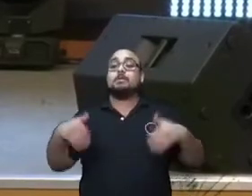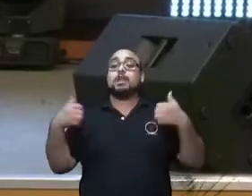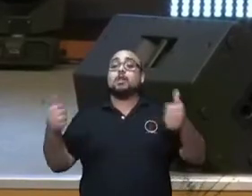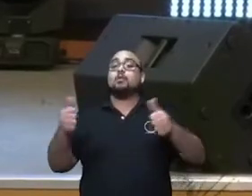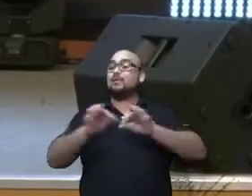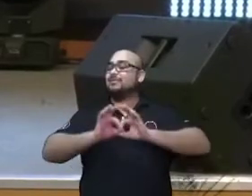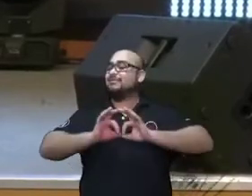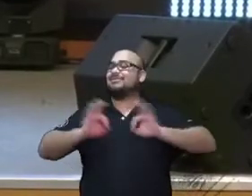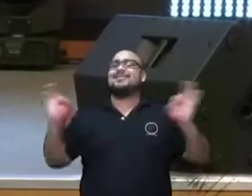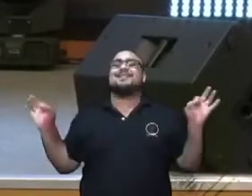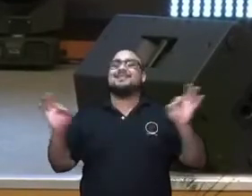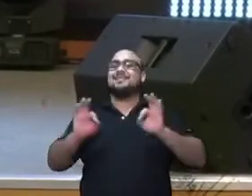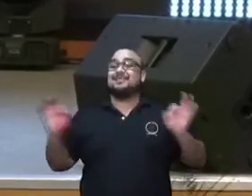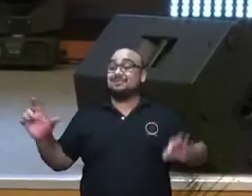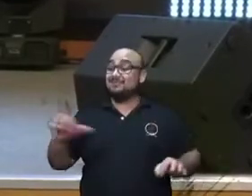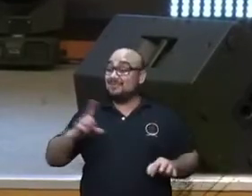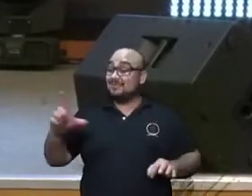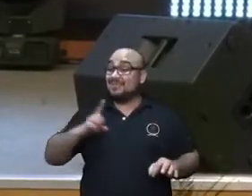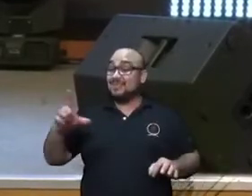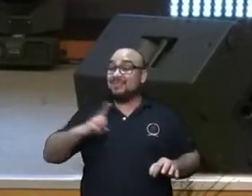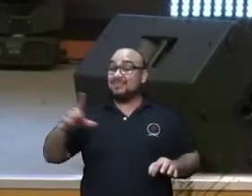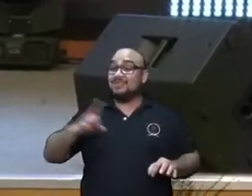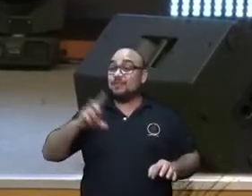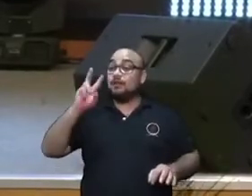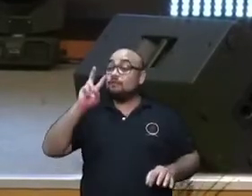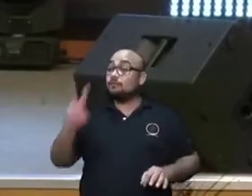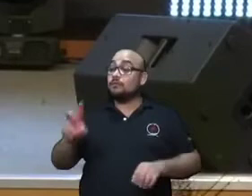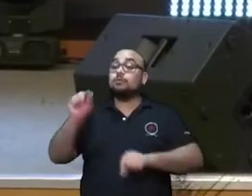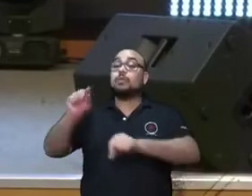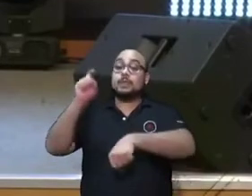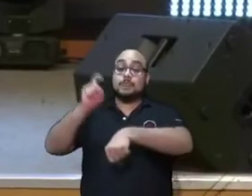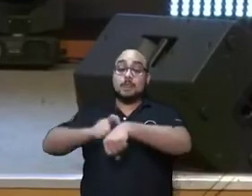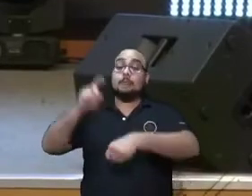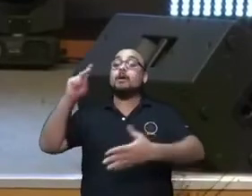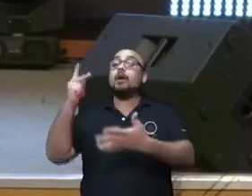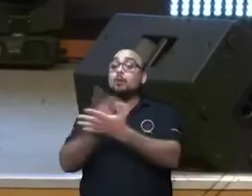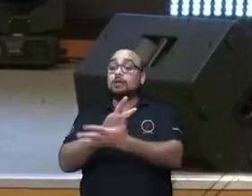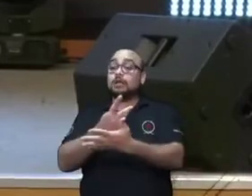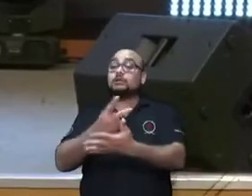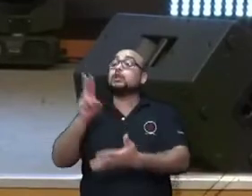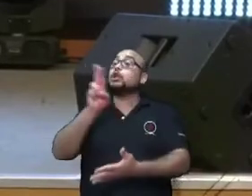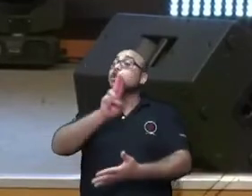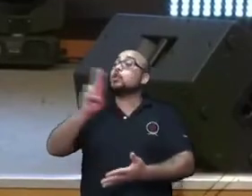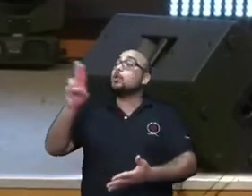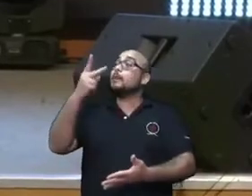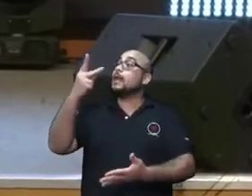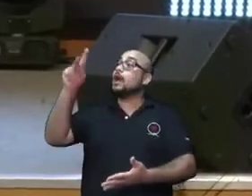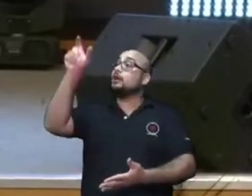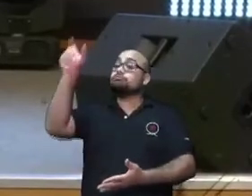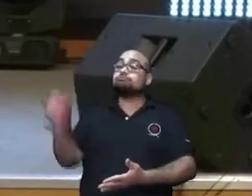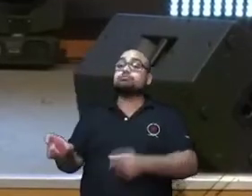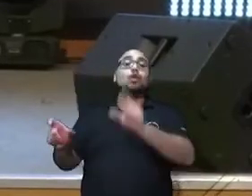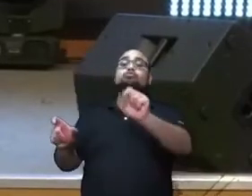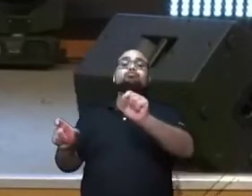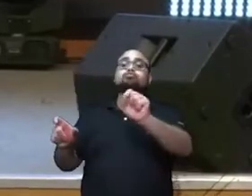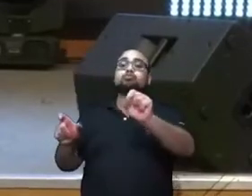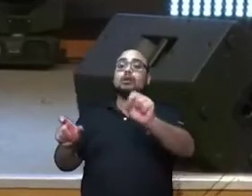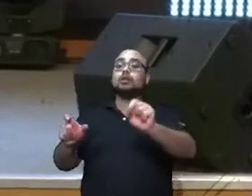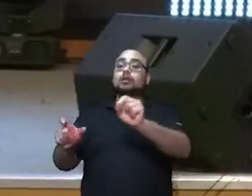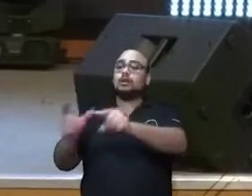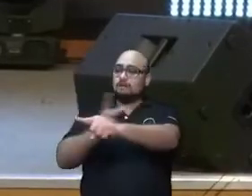um fruto do tempo para chegar na tua mão, e o nome dele vai ser a vitória de quem